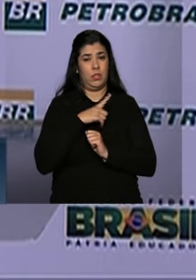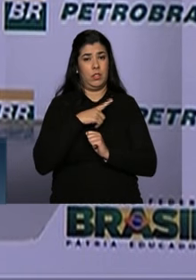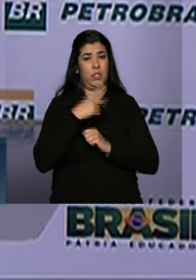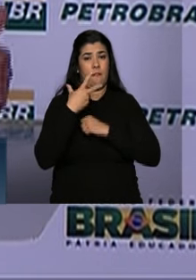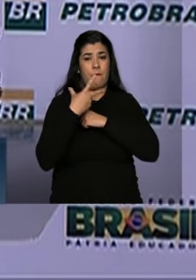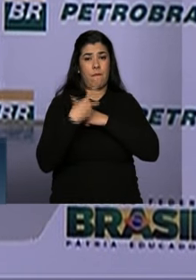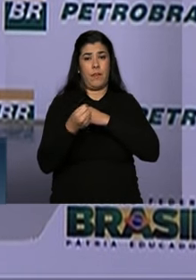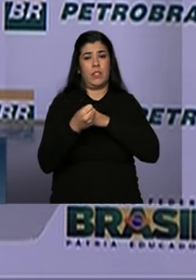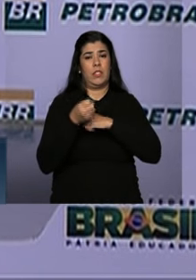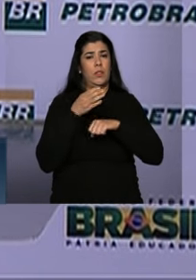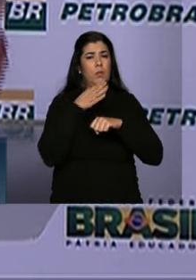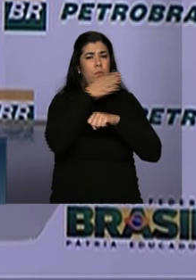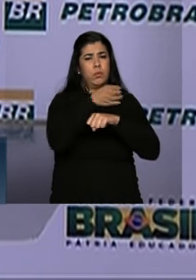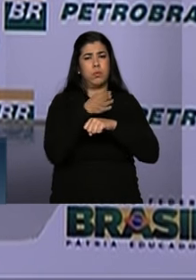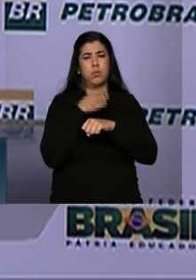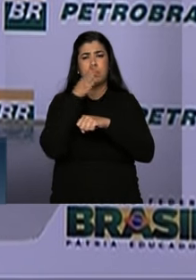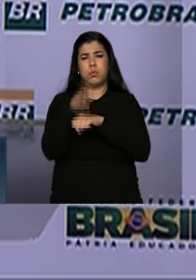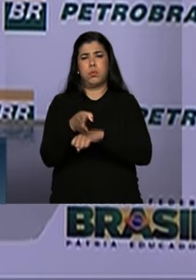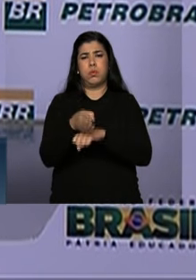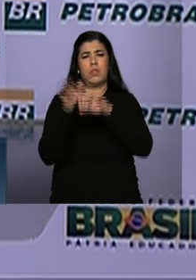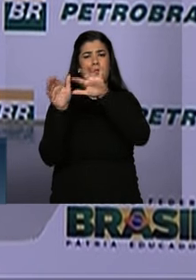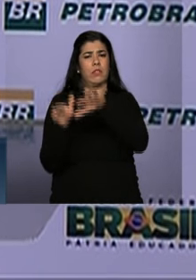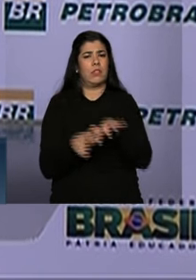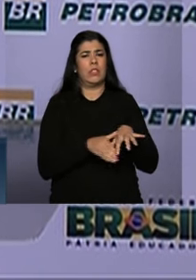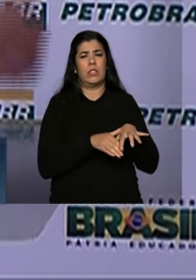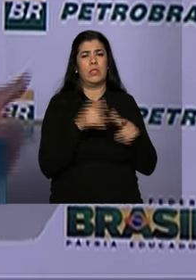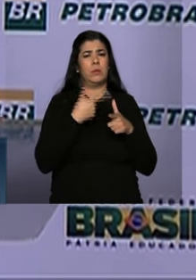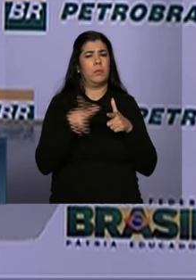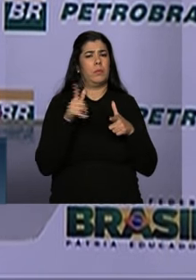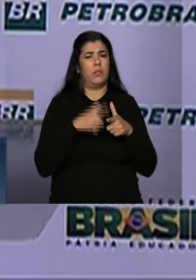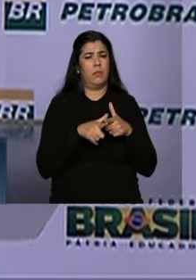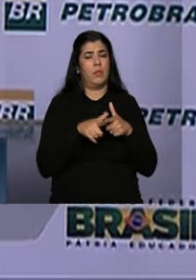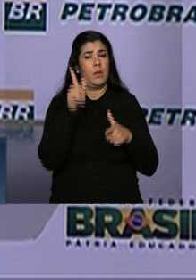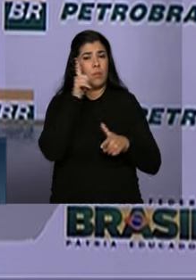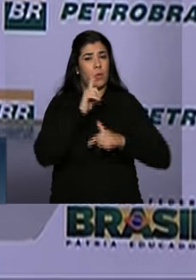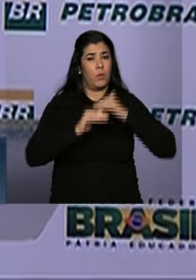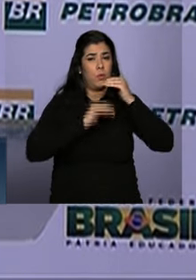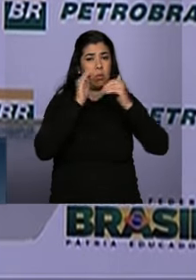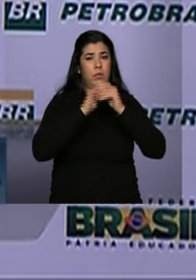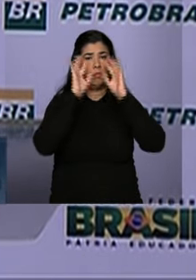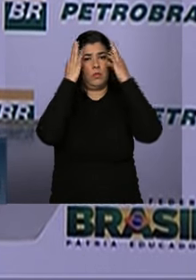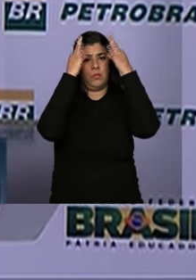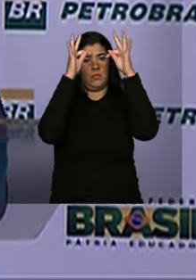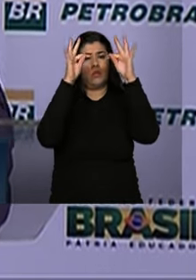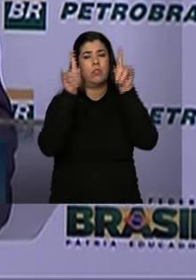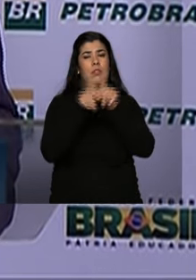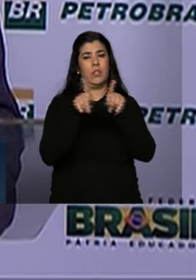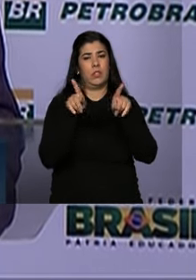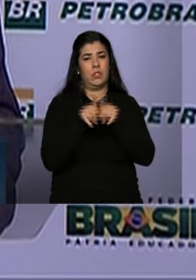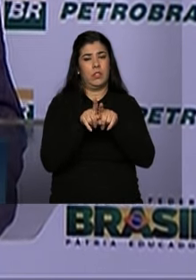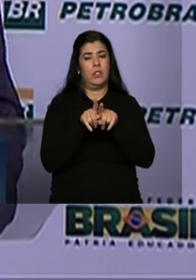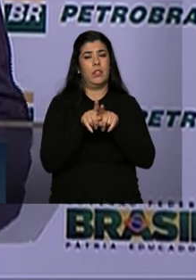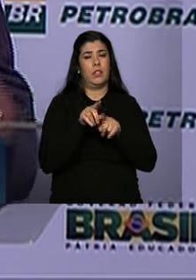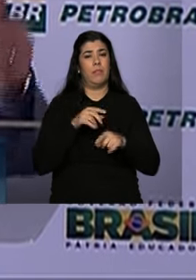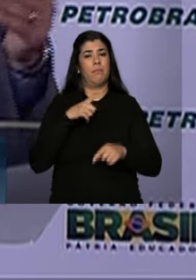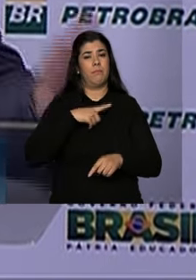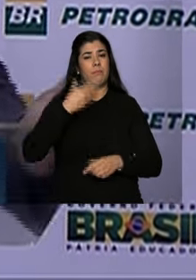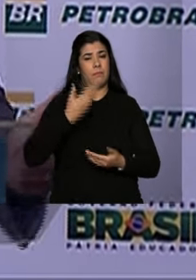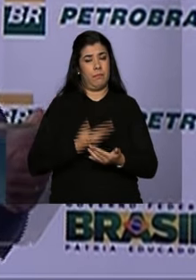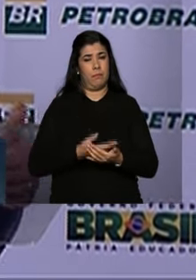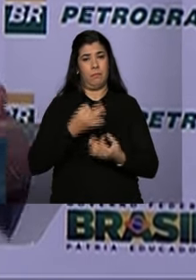vencendo fronteiras tecnológicas e desafios importantes. E tenho certeza, presidenta, de